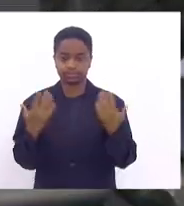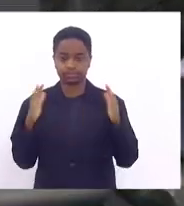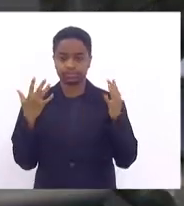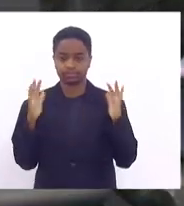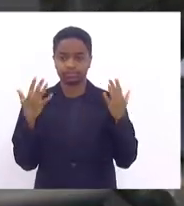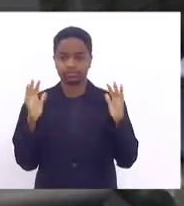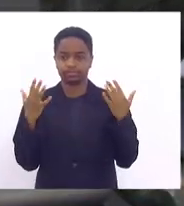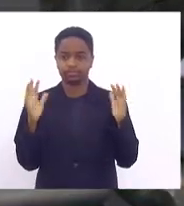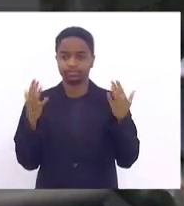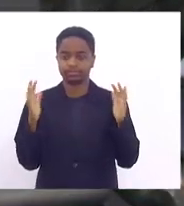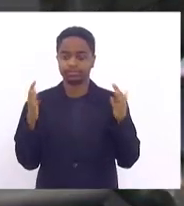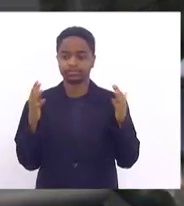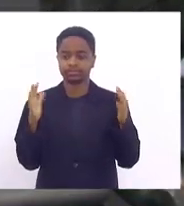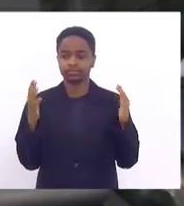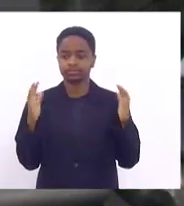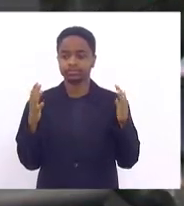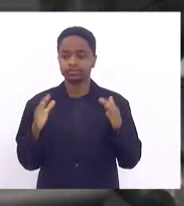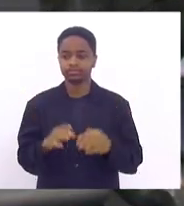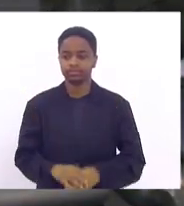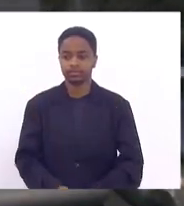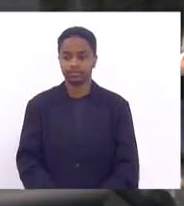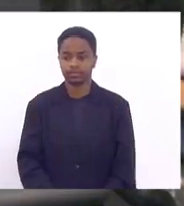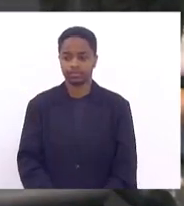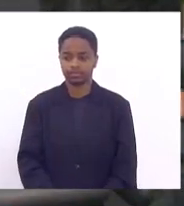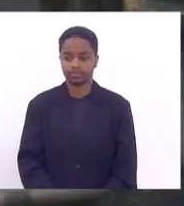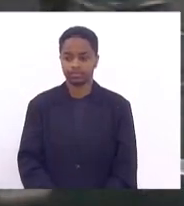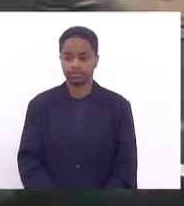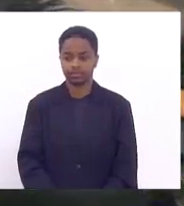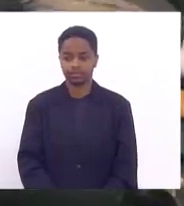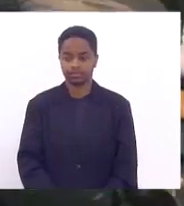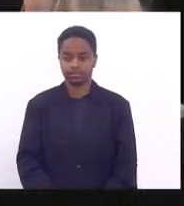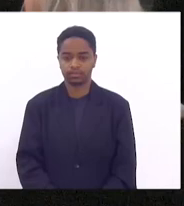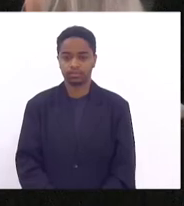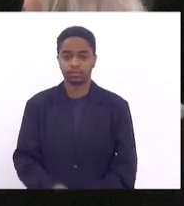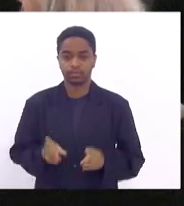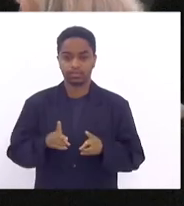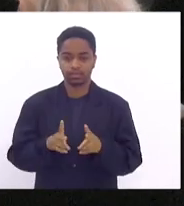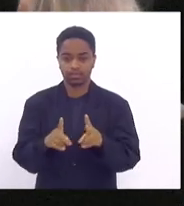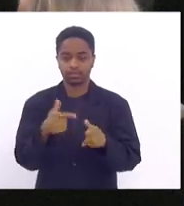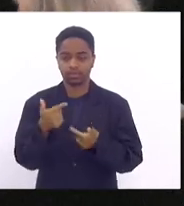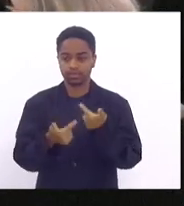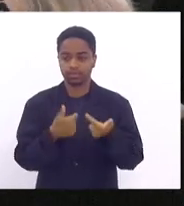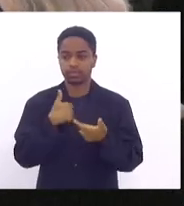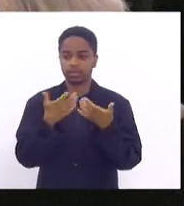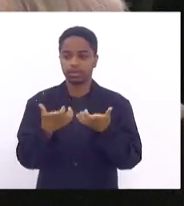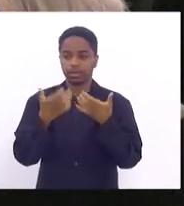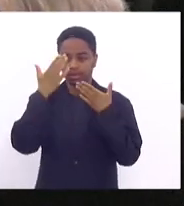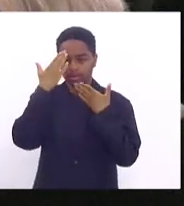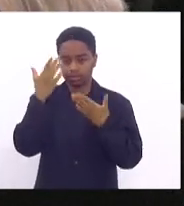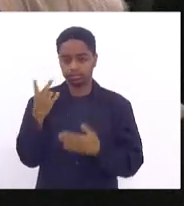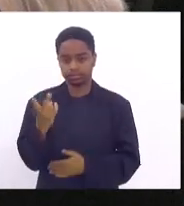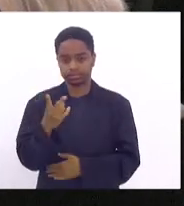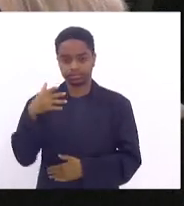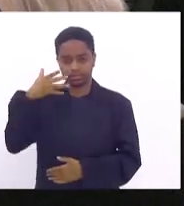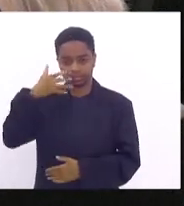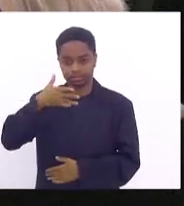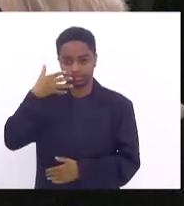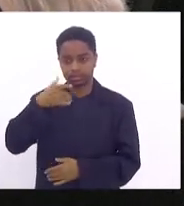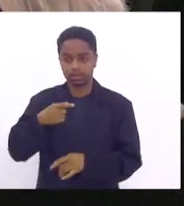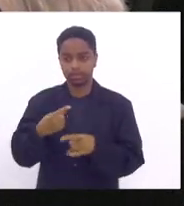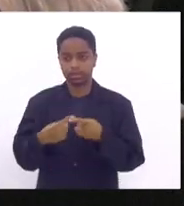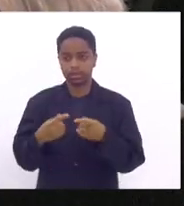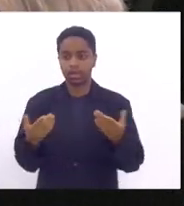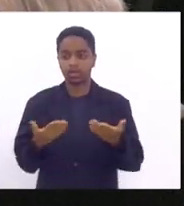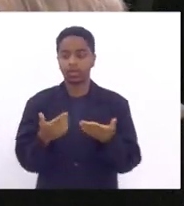falar eh dando sequência aos trabalhos eu vou agradecer aos nossos dois palestrantes momento que eu